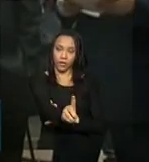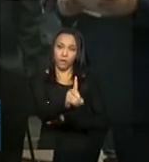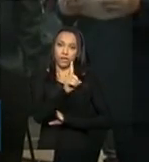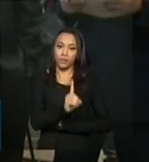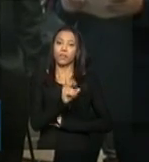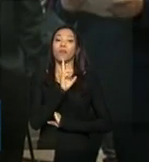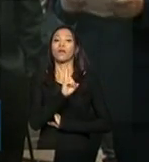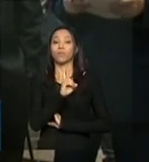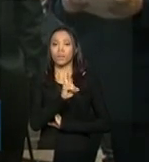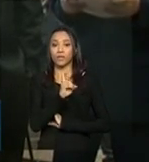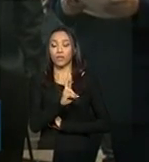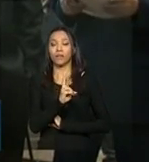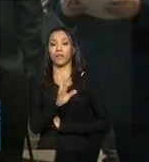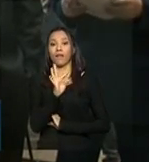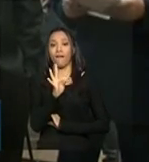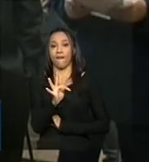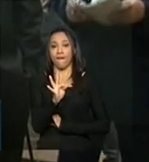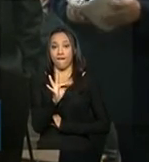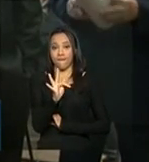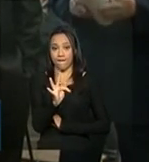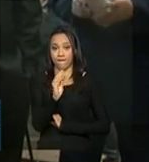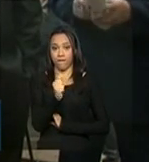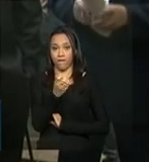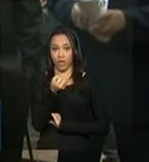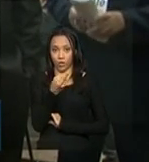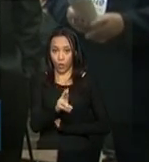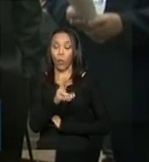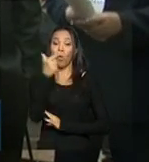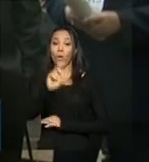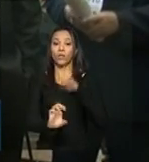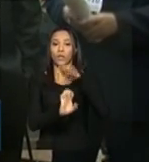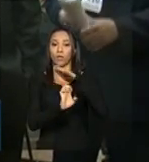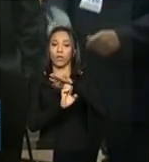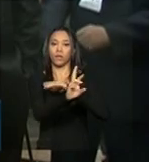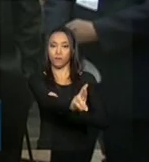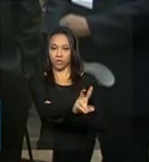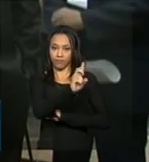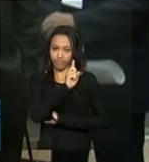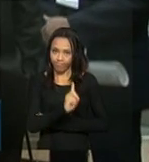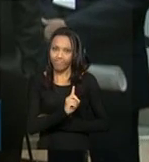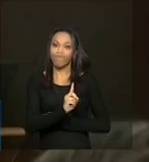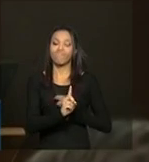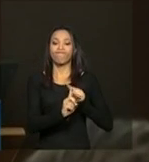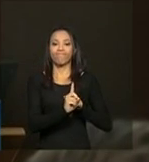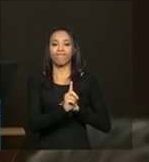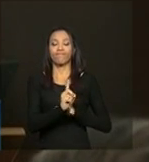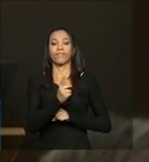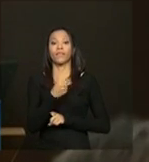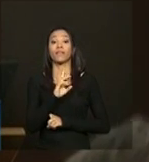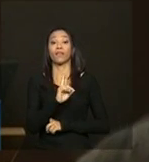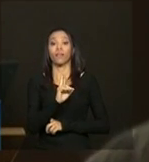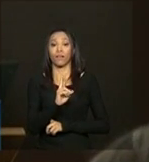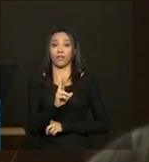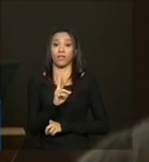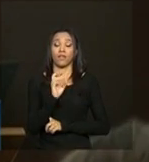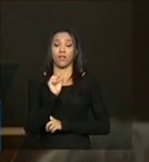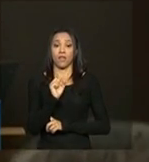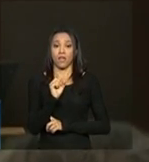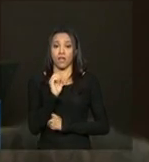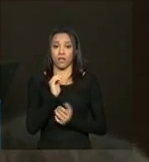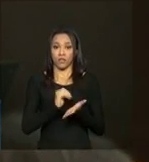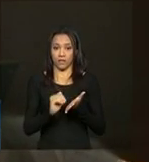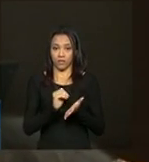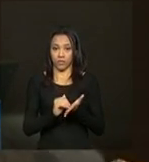S.A., representado pela corretora Fator. E Elecnor Transmissão de Energia S.A., representado pelo escritório